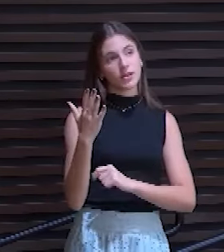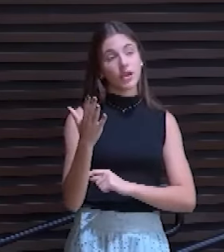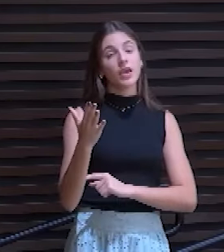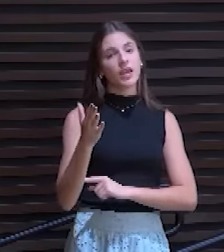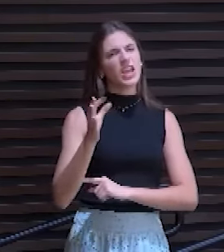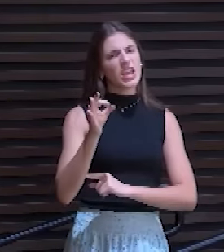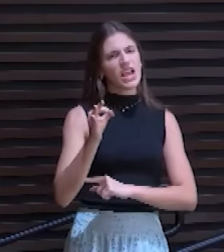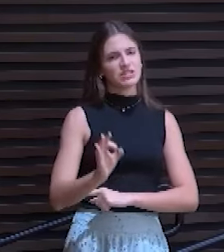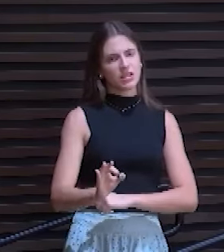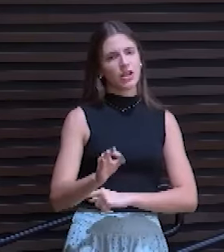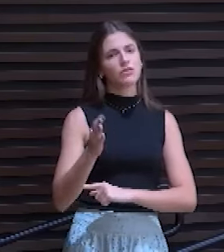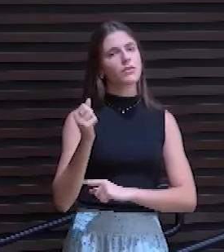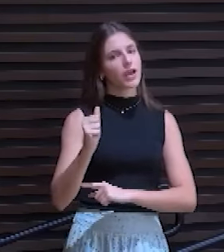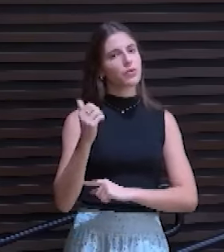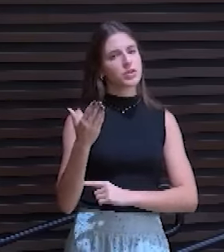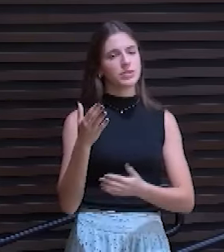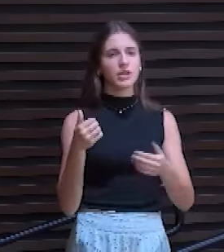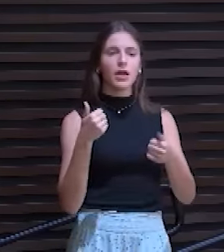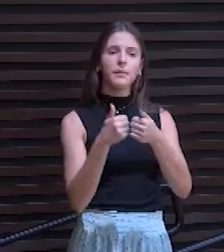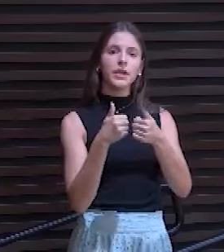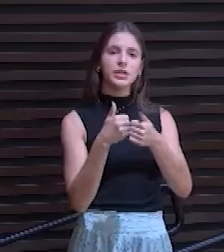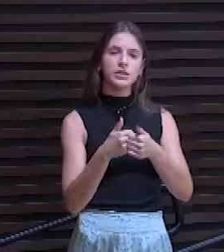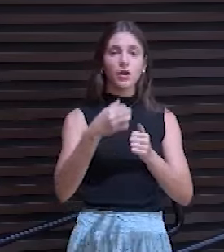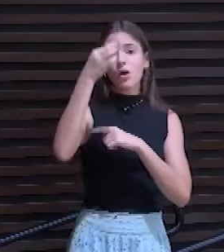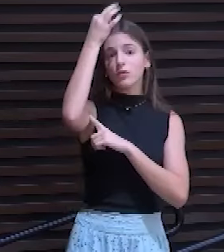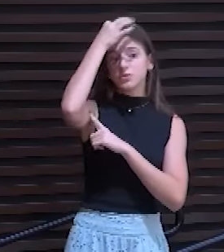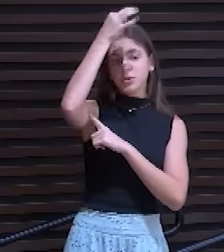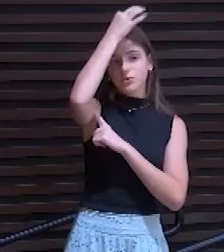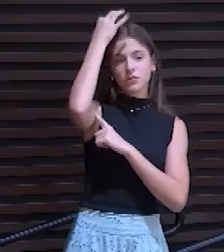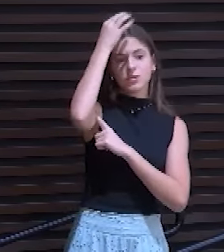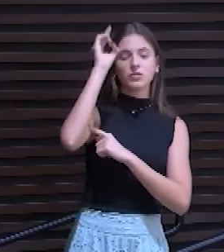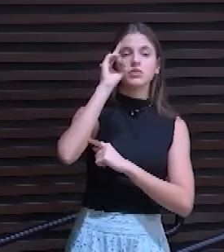acontecer a perseguição, o Espírito Santo